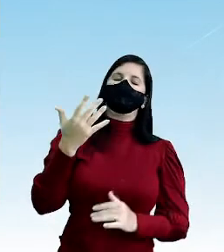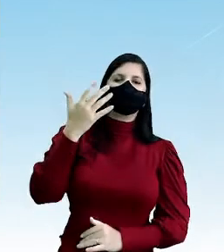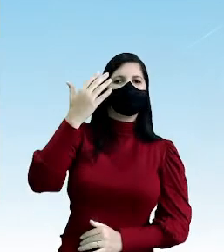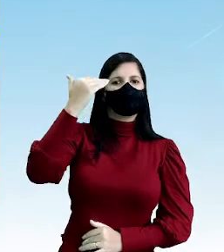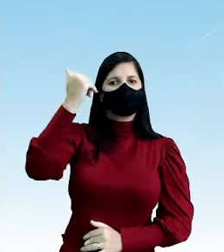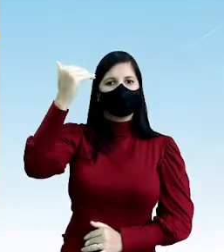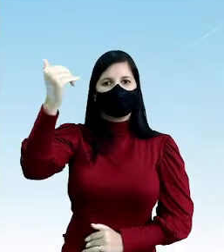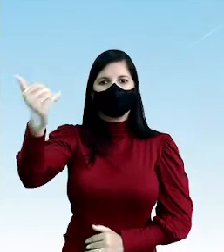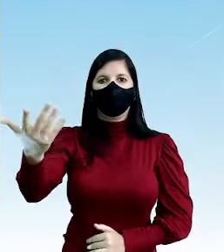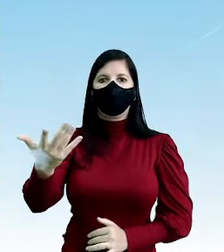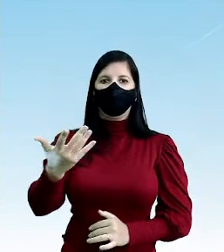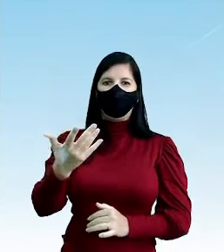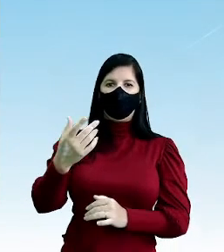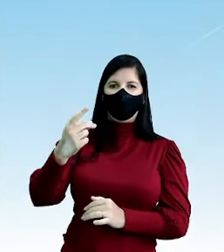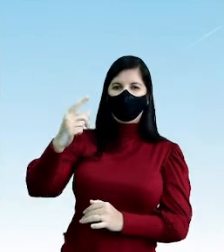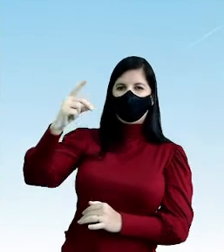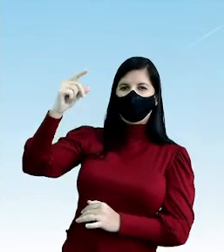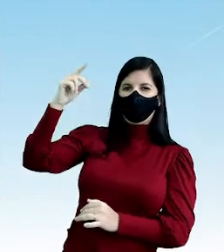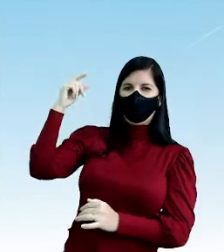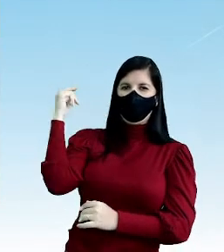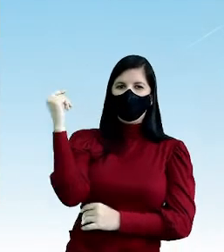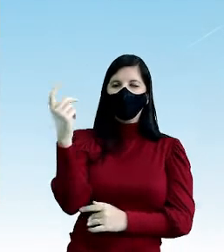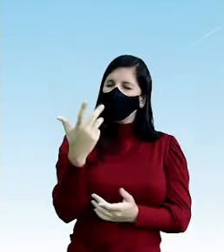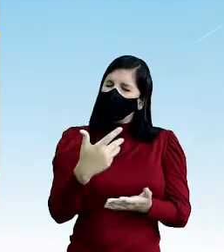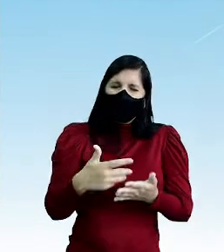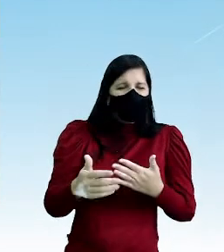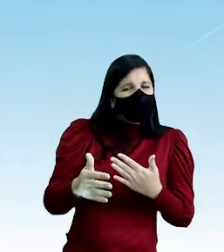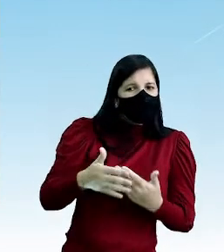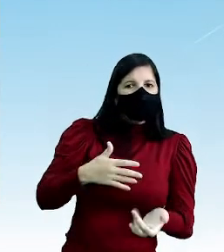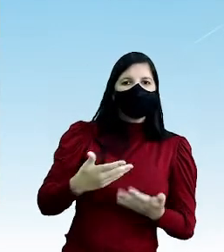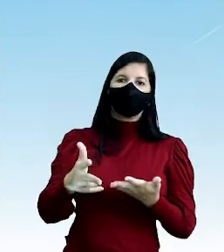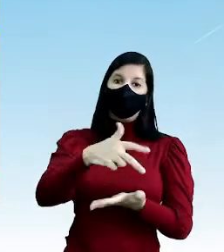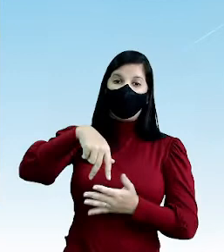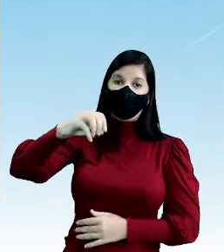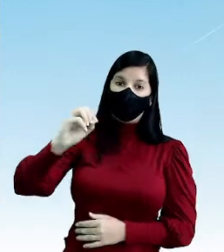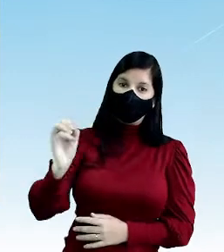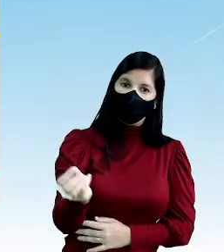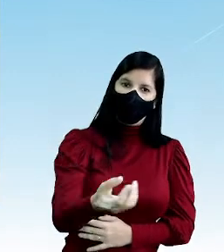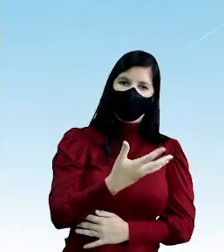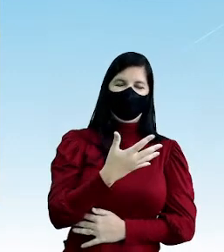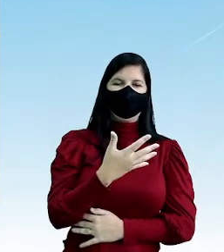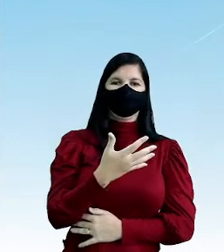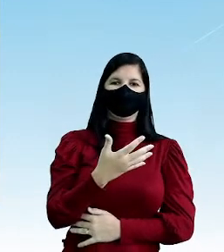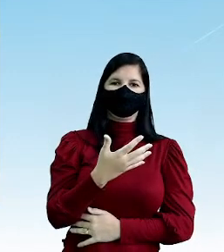uma dança erudita, clássica, enfim, uma dança mais moderna,